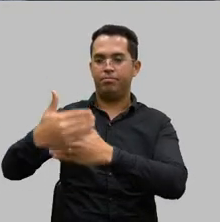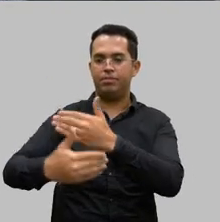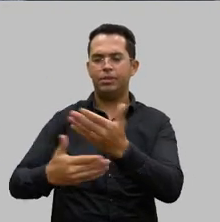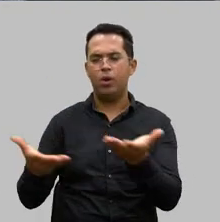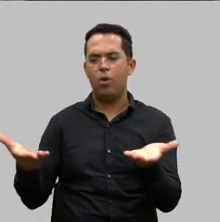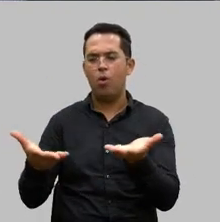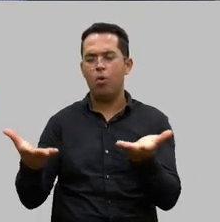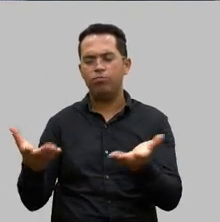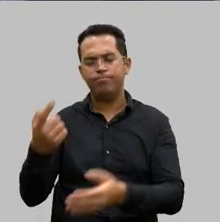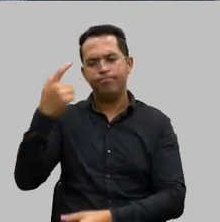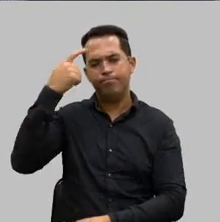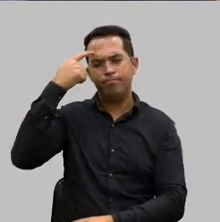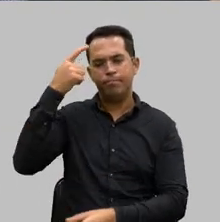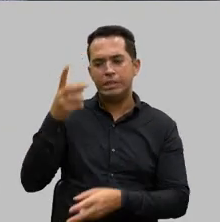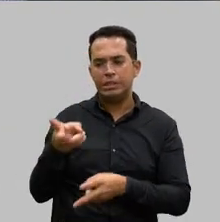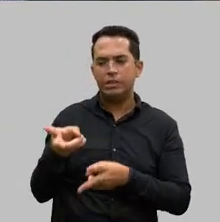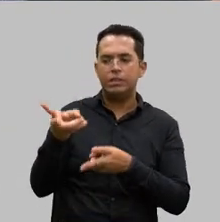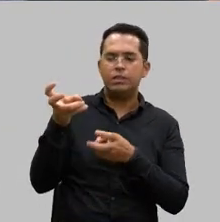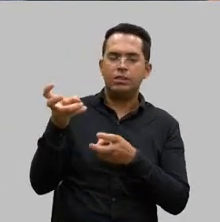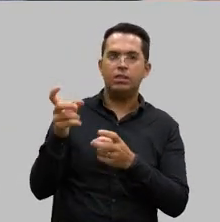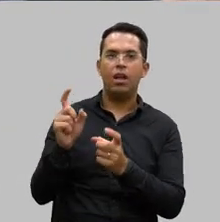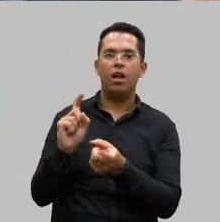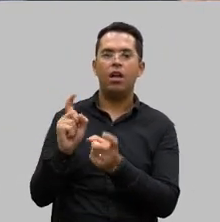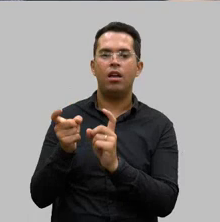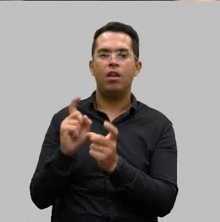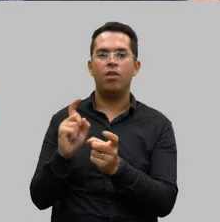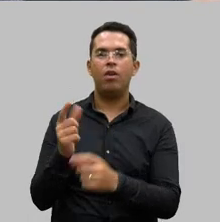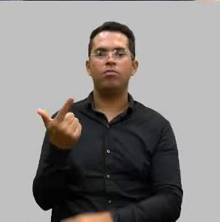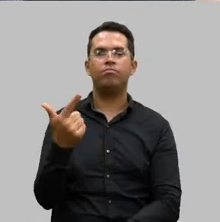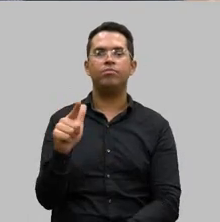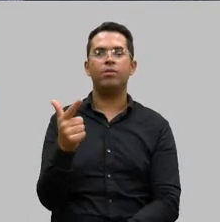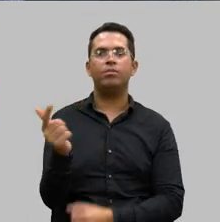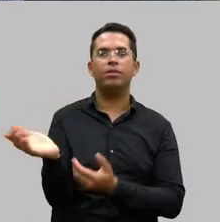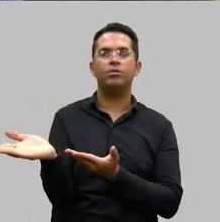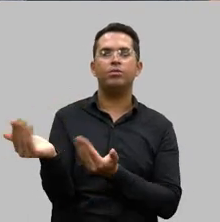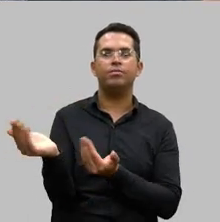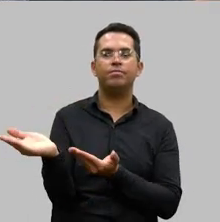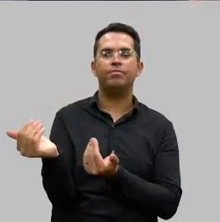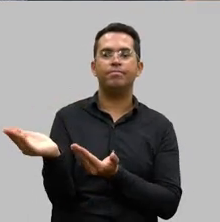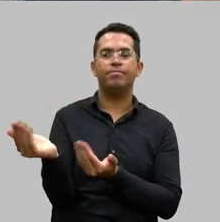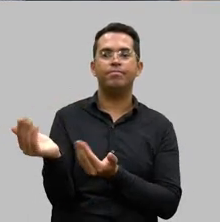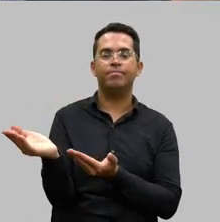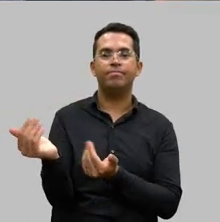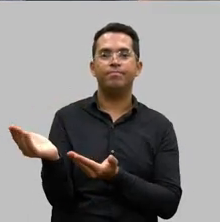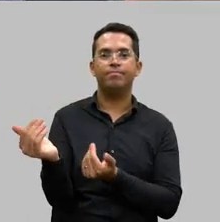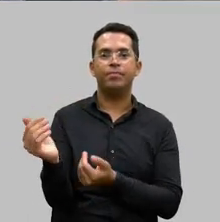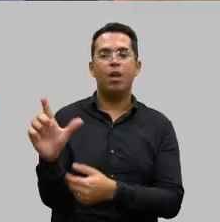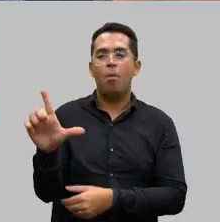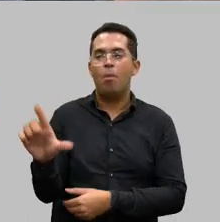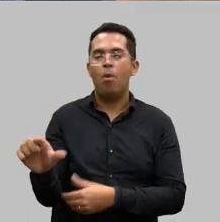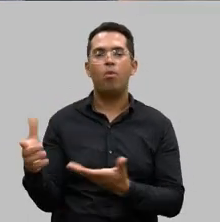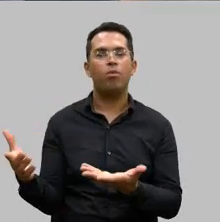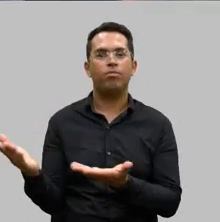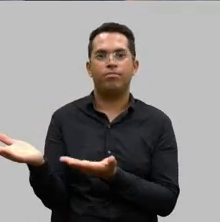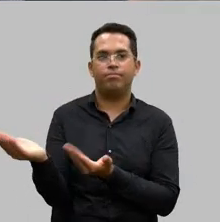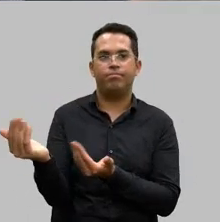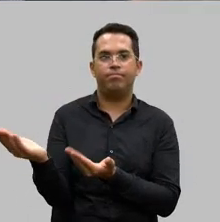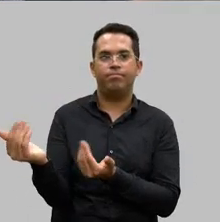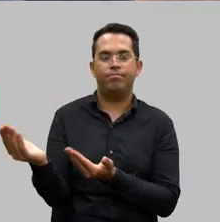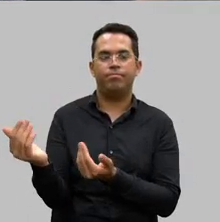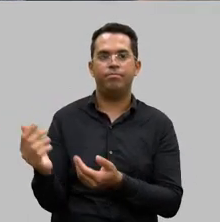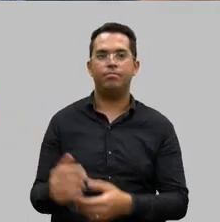quando você vai numa reunião de Vicentino não tem mais jovem não tem mais jovem é muito pouco com raríssimas exceções